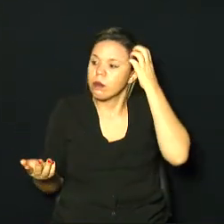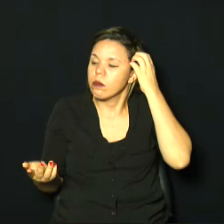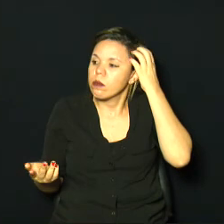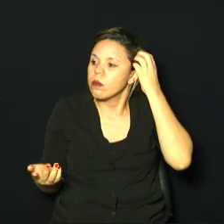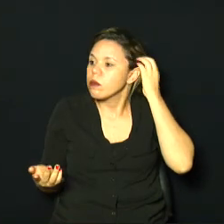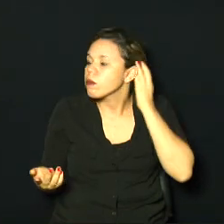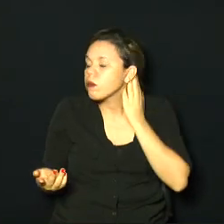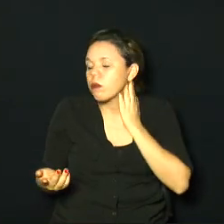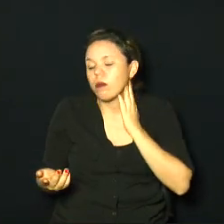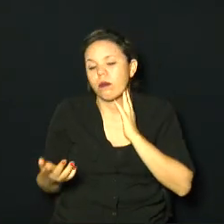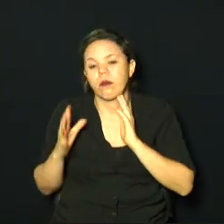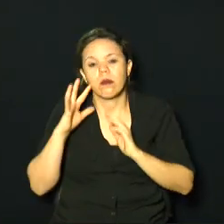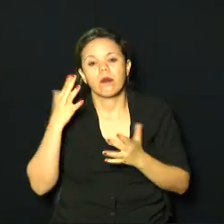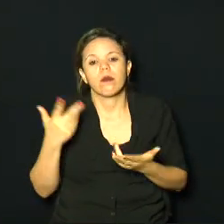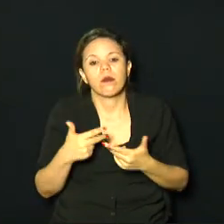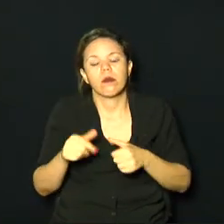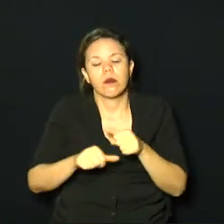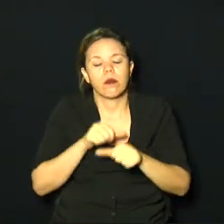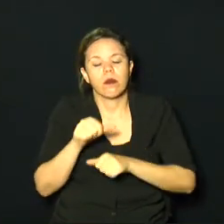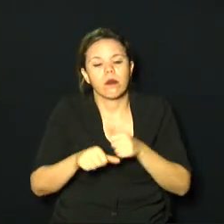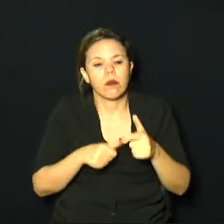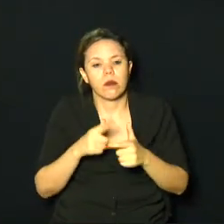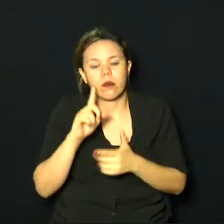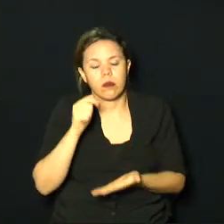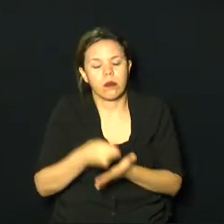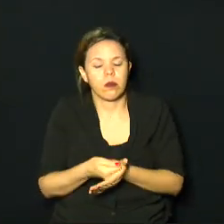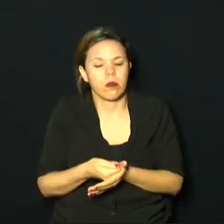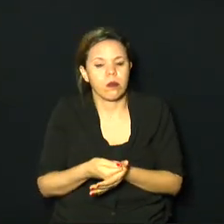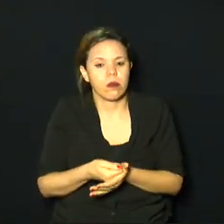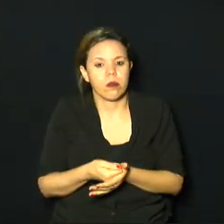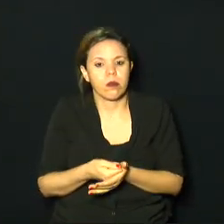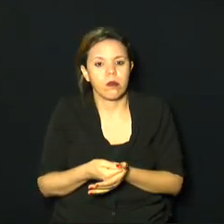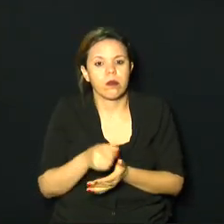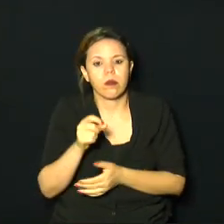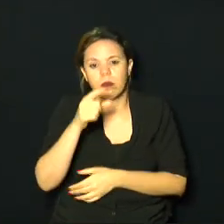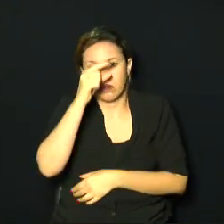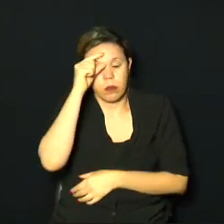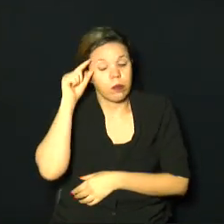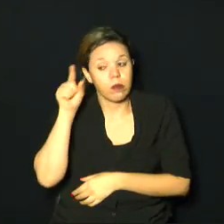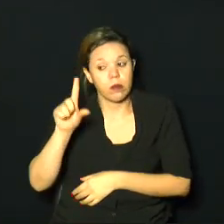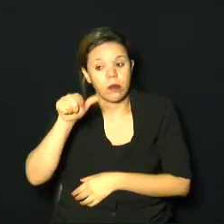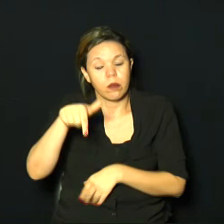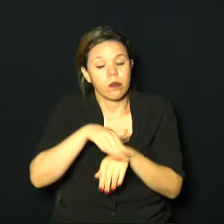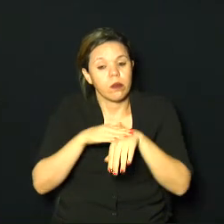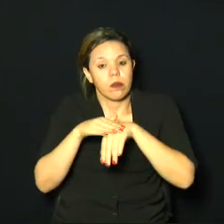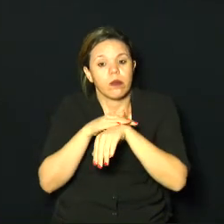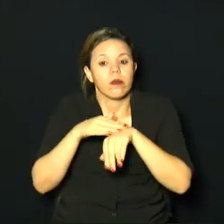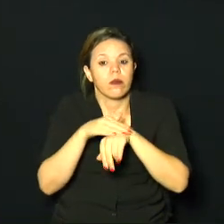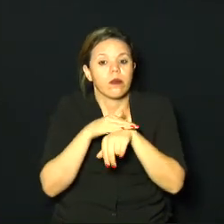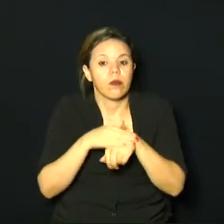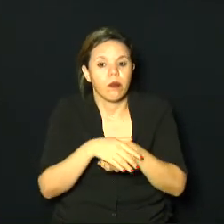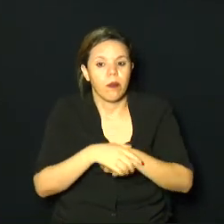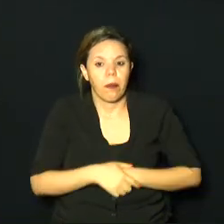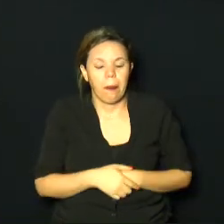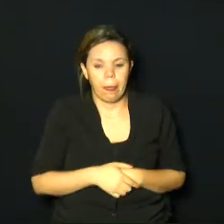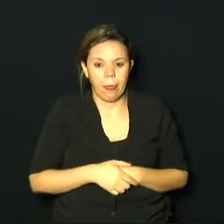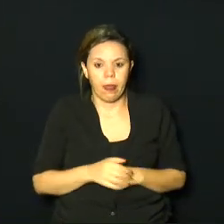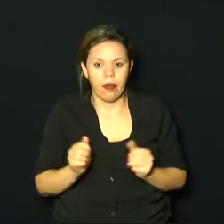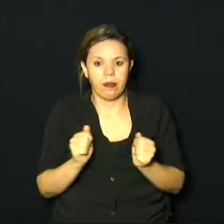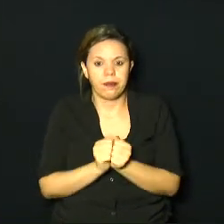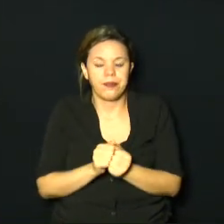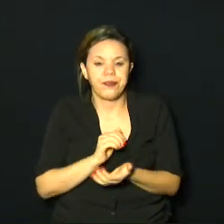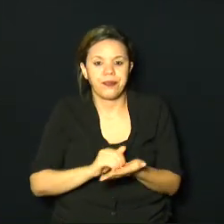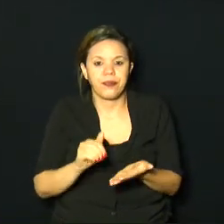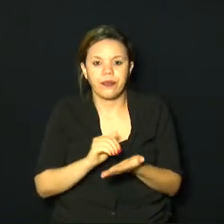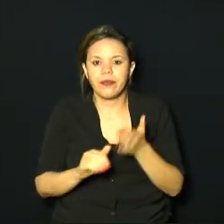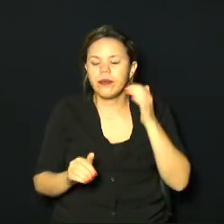quem sabe, que modifique essa decisão. E que o Jonas Donizete depois converse junto com seus